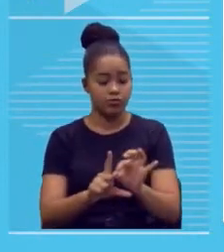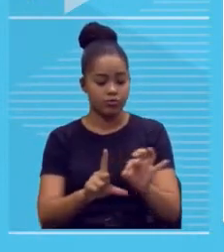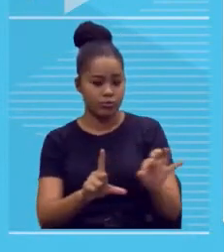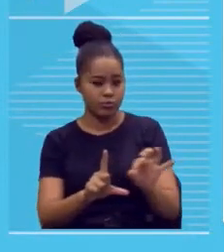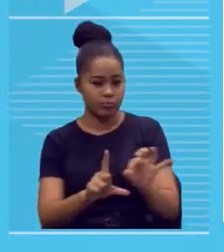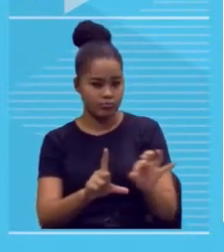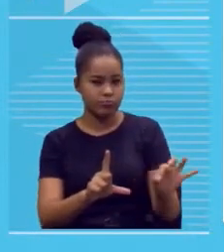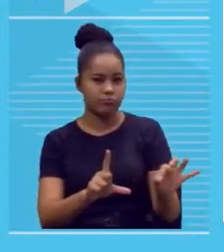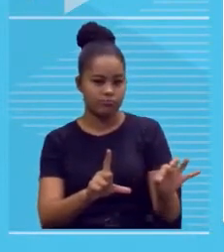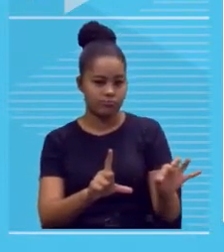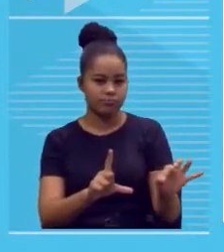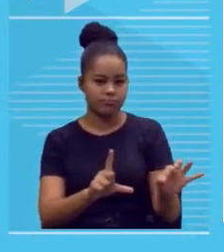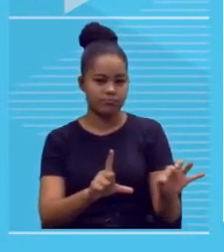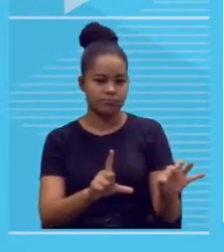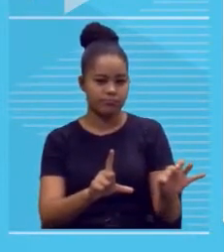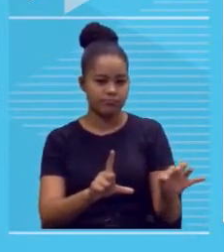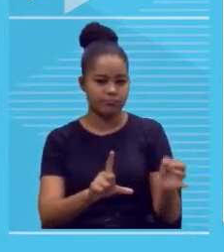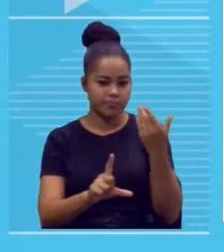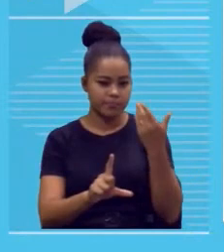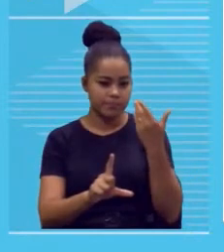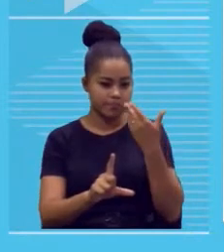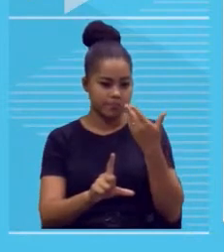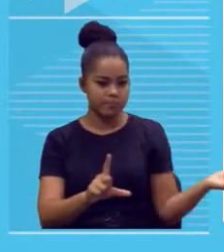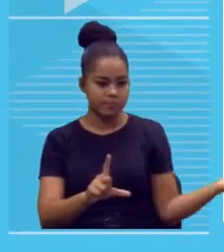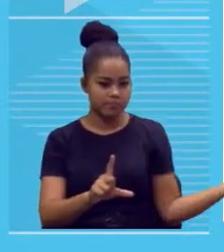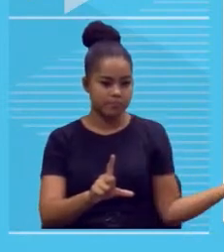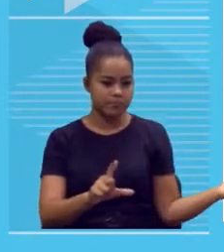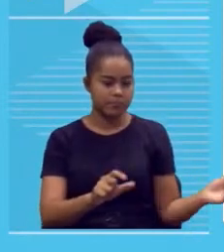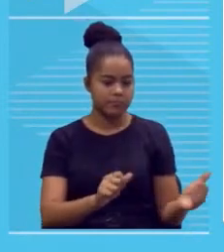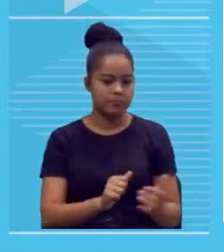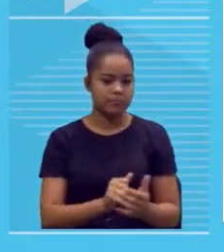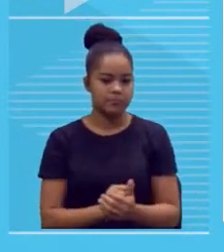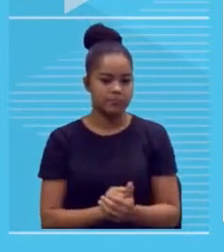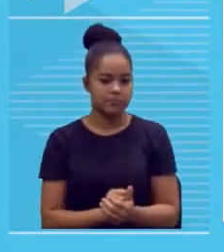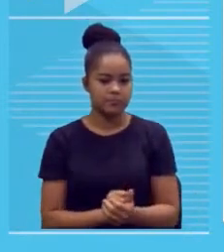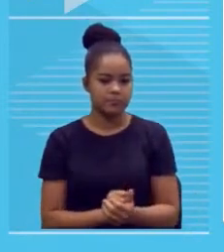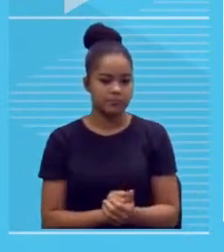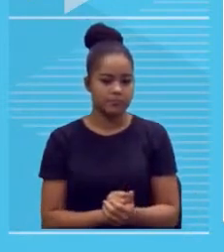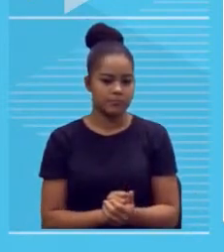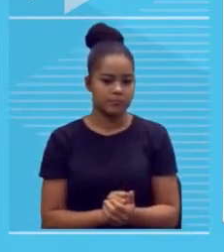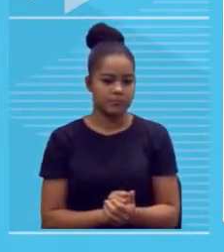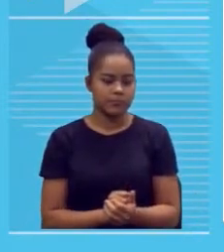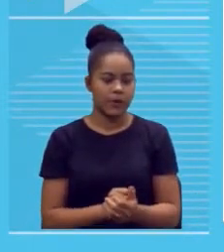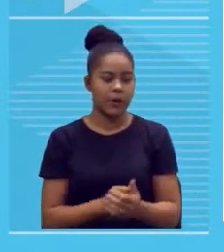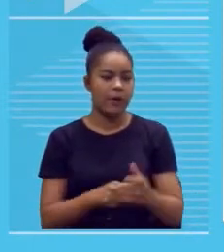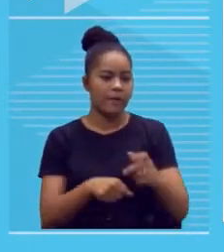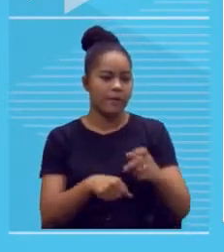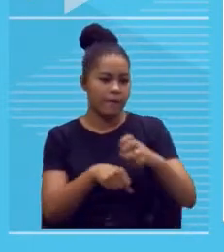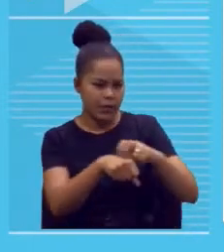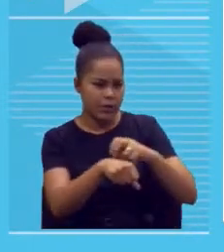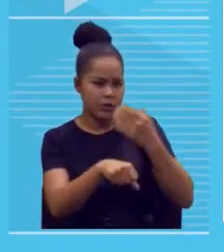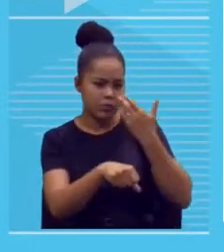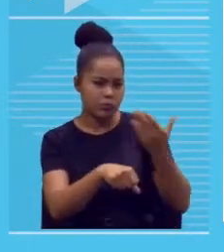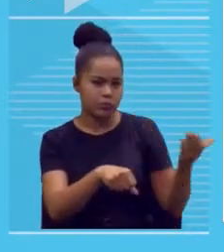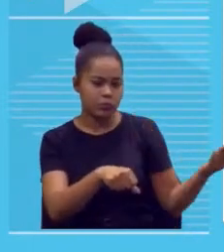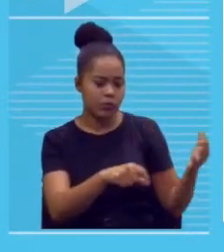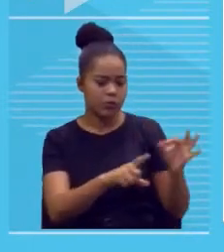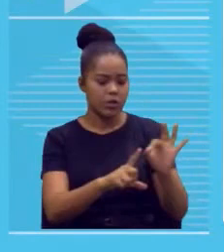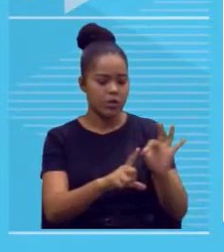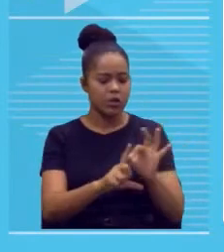Eu já tinha até explicado para vocês agora há pouco. Essa distância aqui, que eu dei o destaque em verde, ela é obtida quando